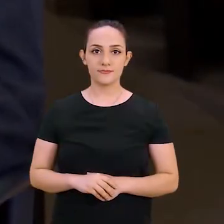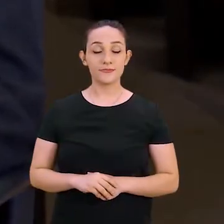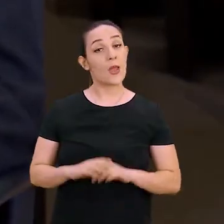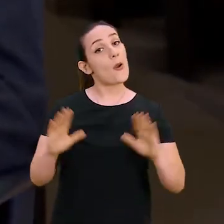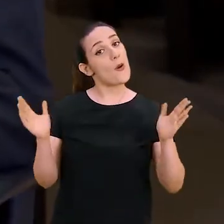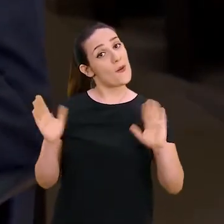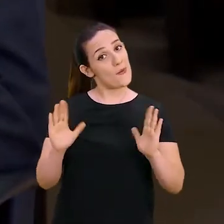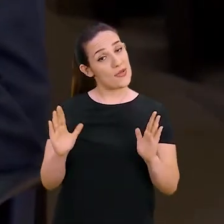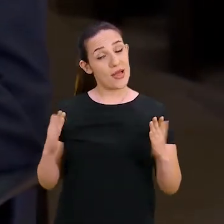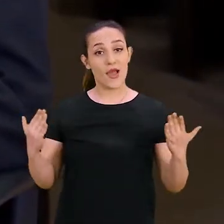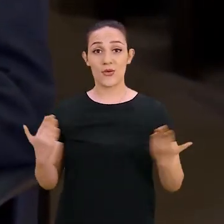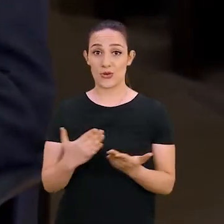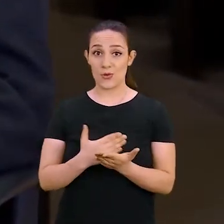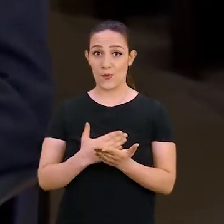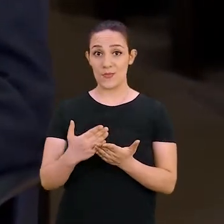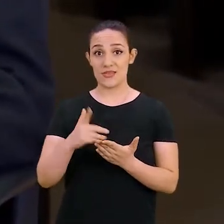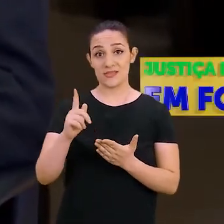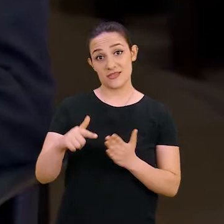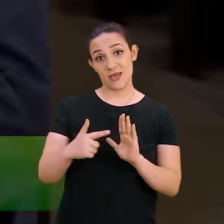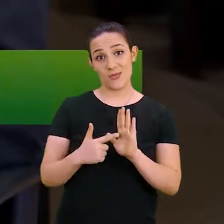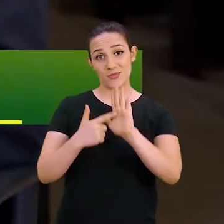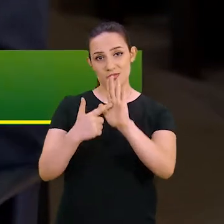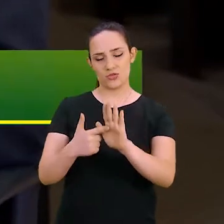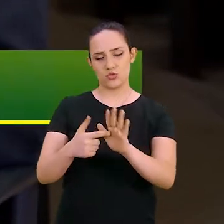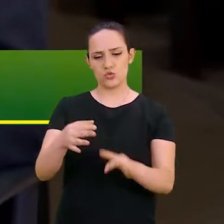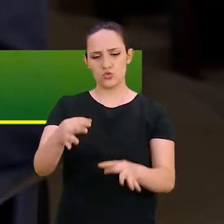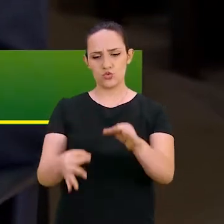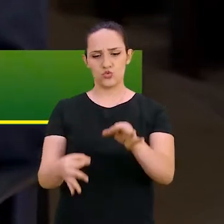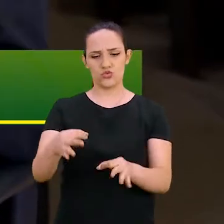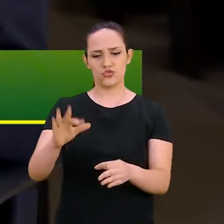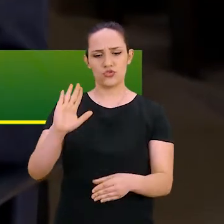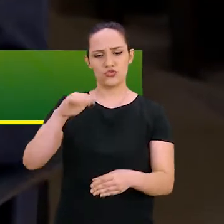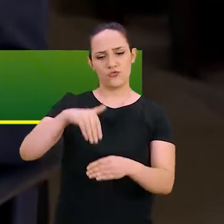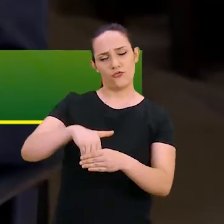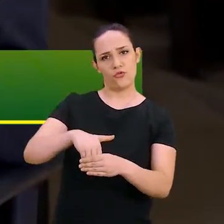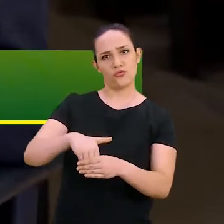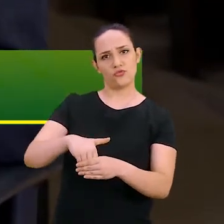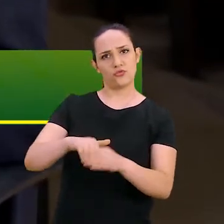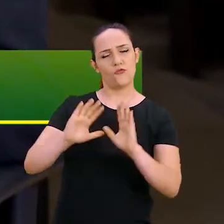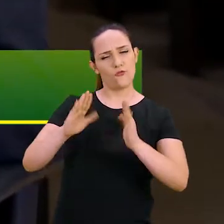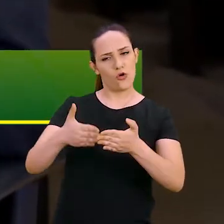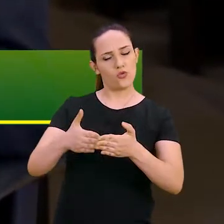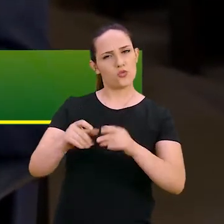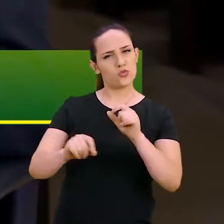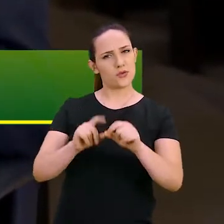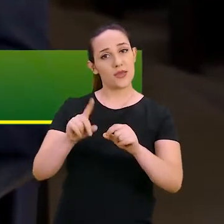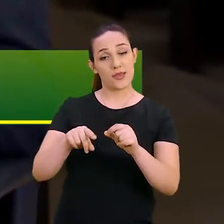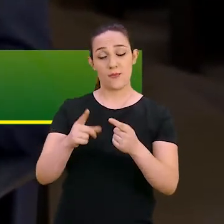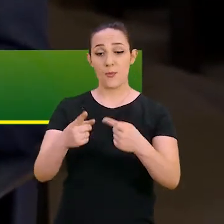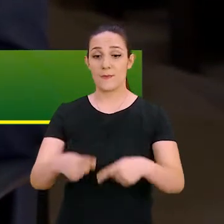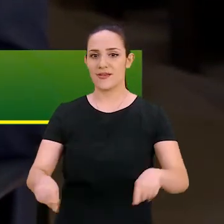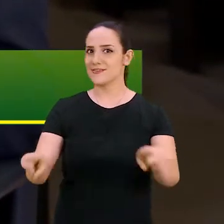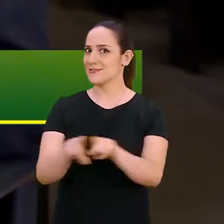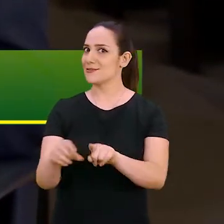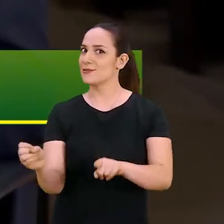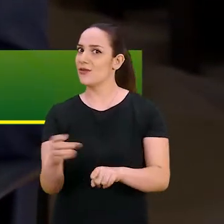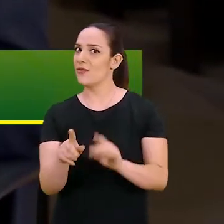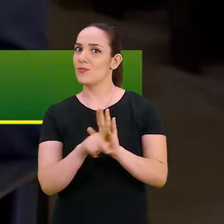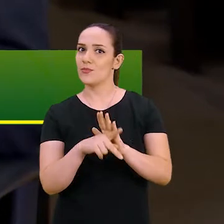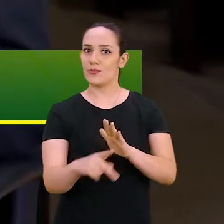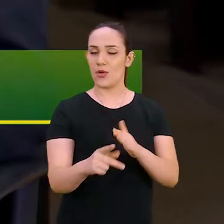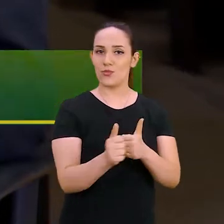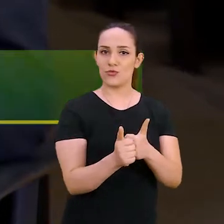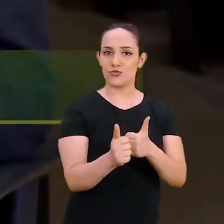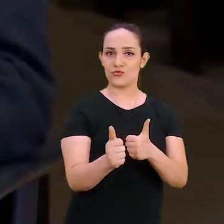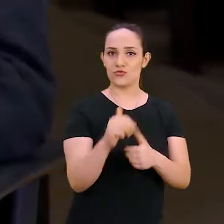Olá, está no ar mais uma edição do Justiça Eleitoral em Foco. O programa, como você já sabe, é uma parceria inédita entre o Tribunal Regional